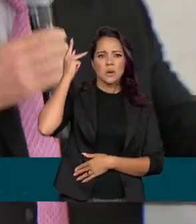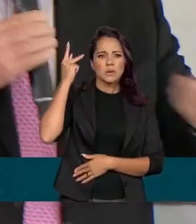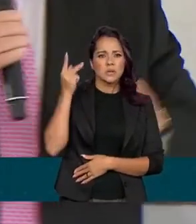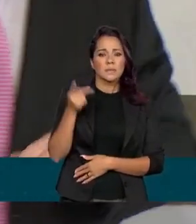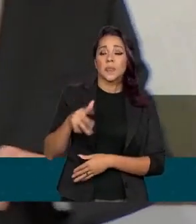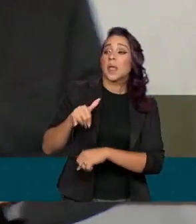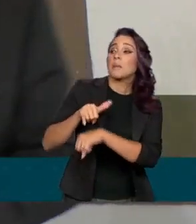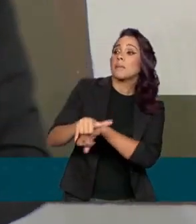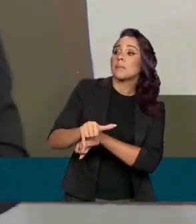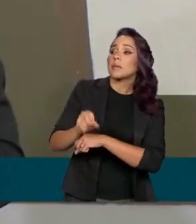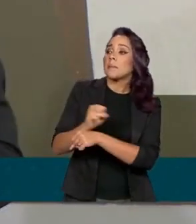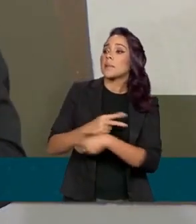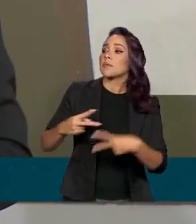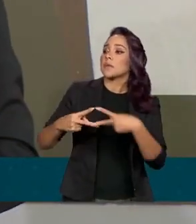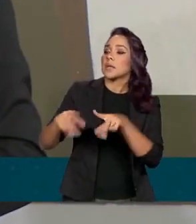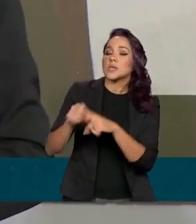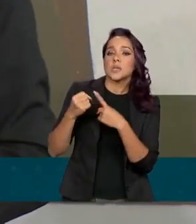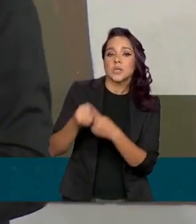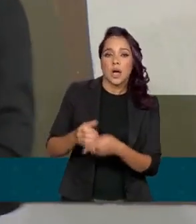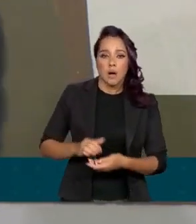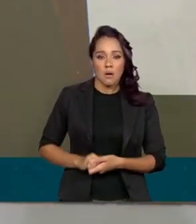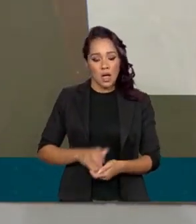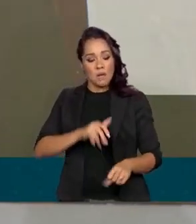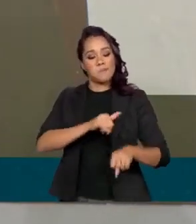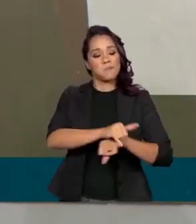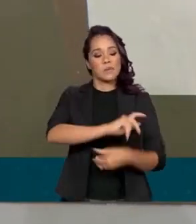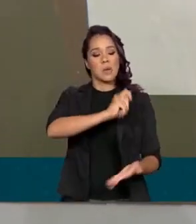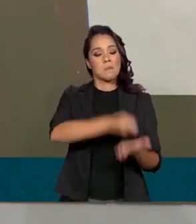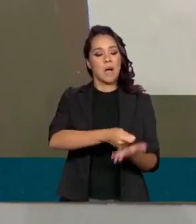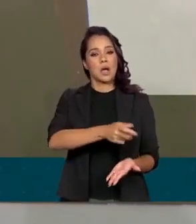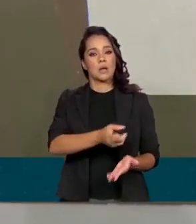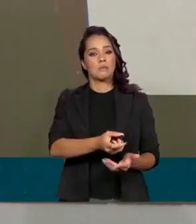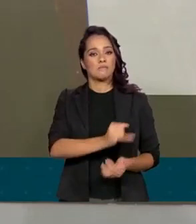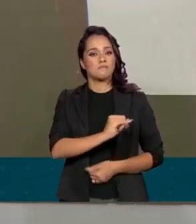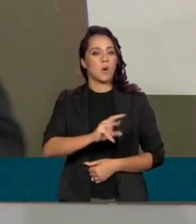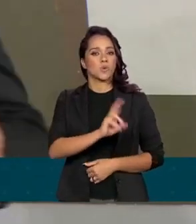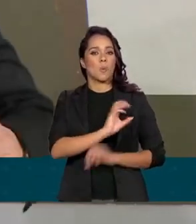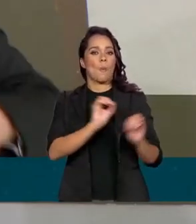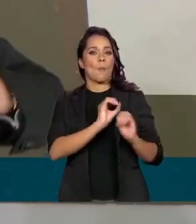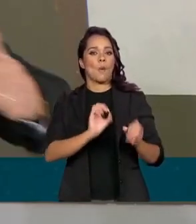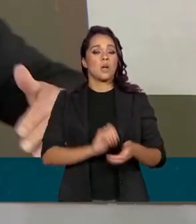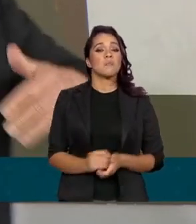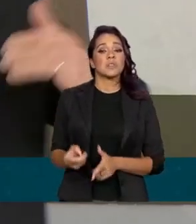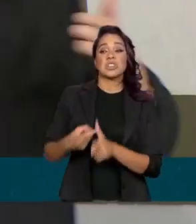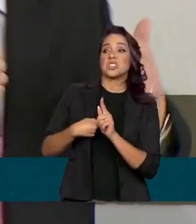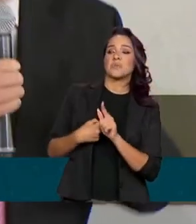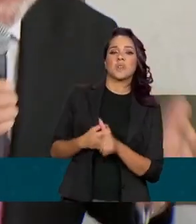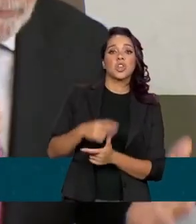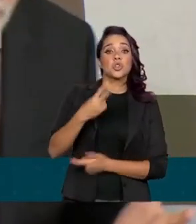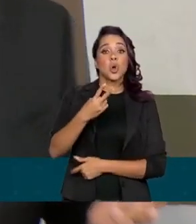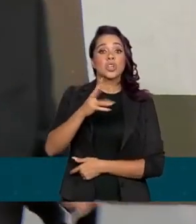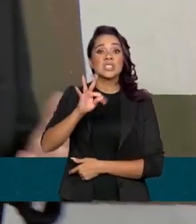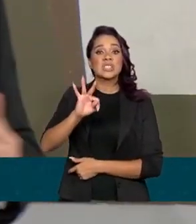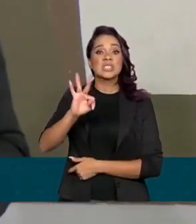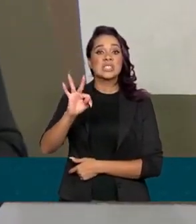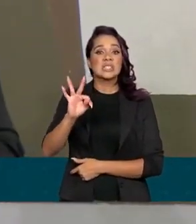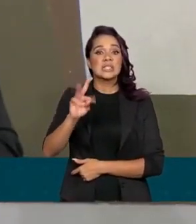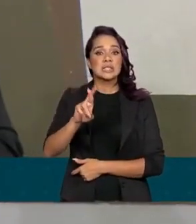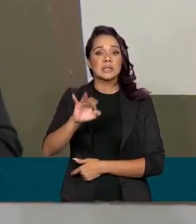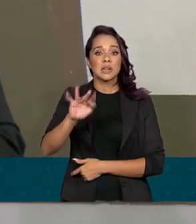dão cano na Previdência Social, que não pagam os impostos, e essa gente deve quase 2